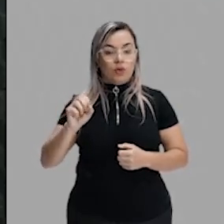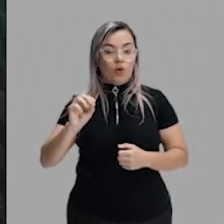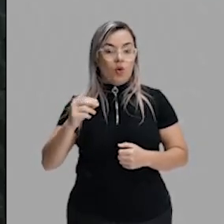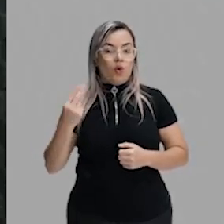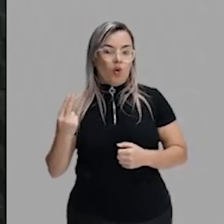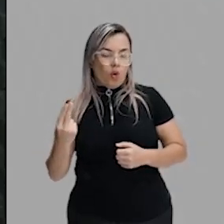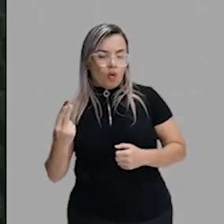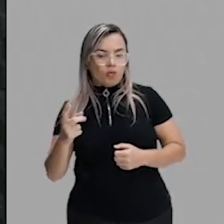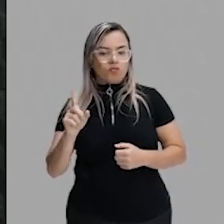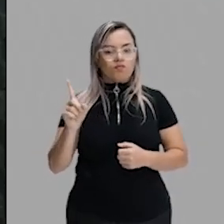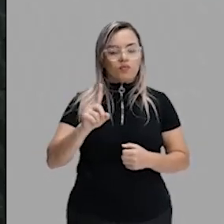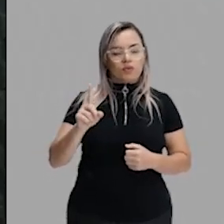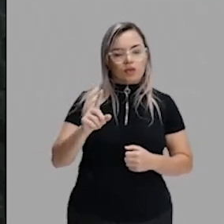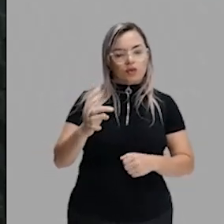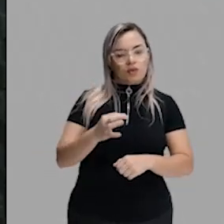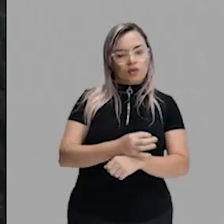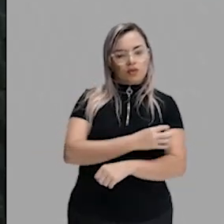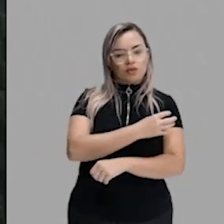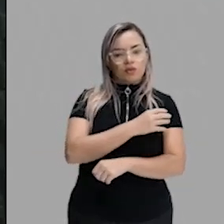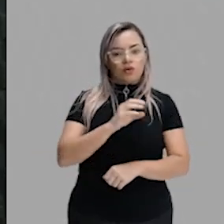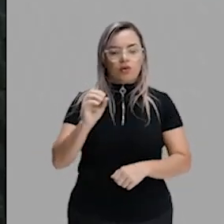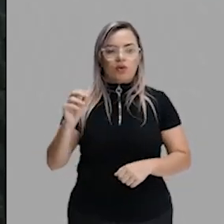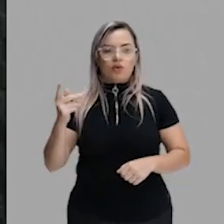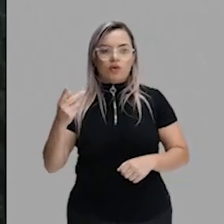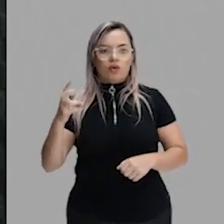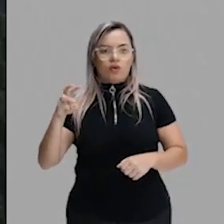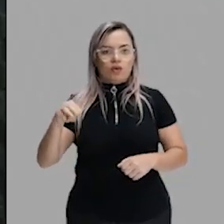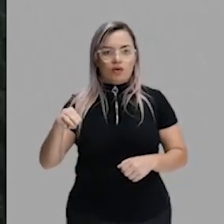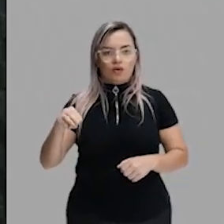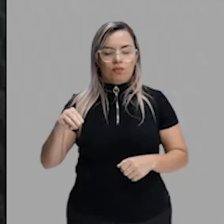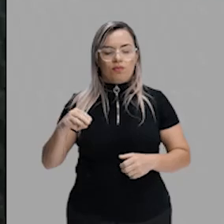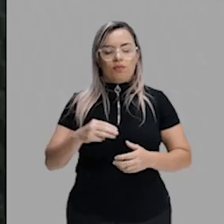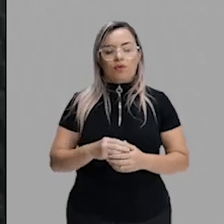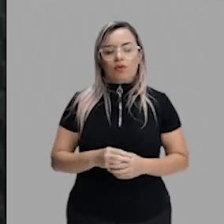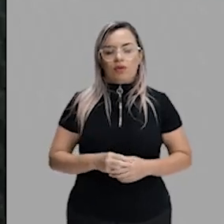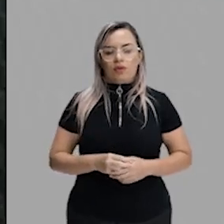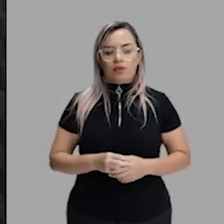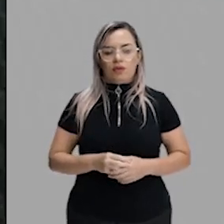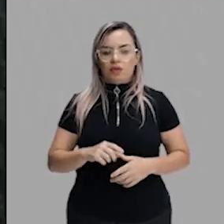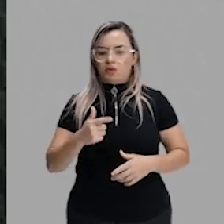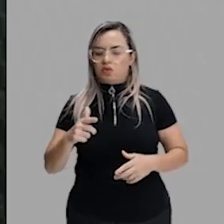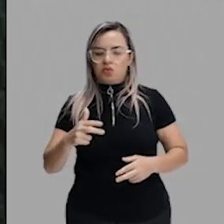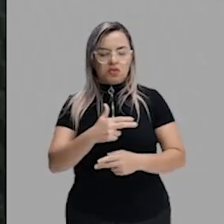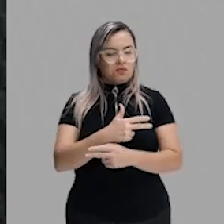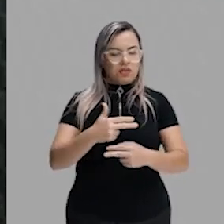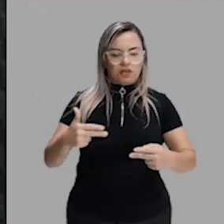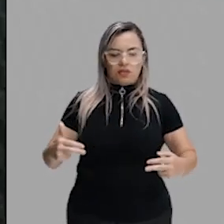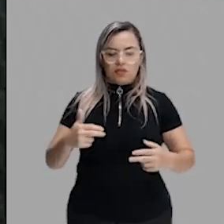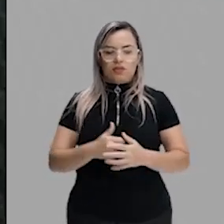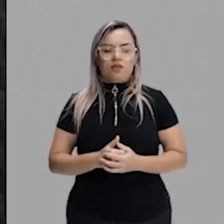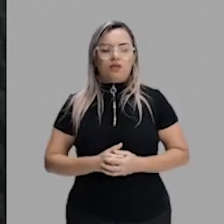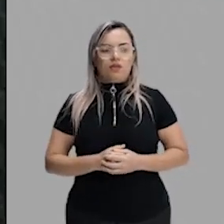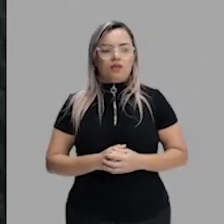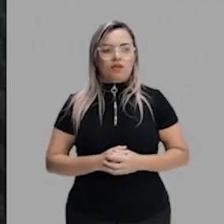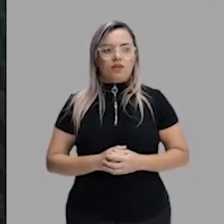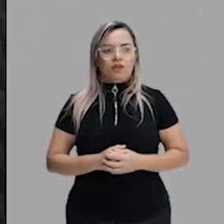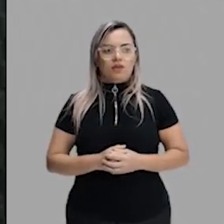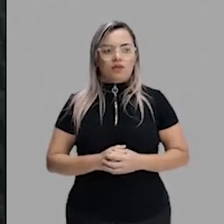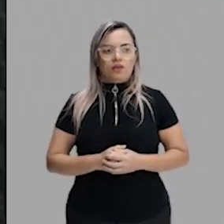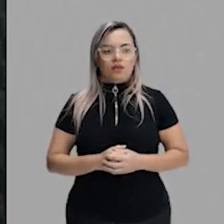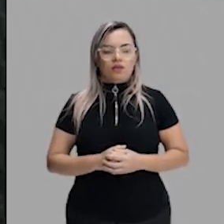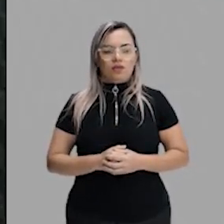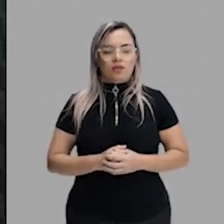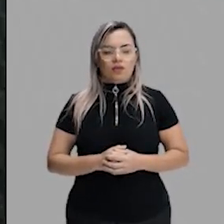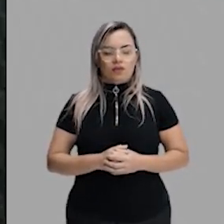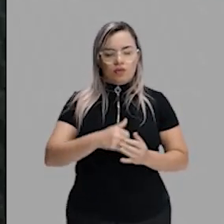O não ôhmico ele é um resistor não constante, não variável, né? É um resistor variável, desculpa. Tá ok? O gráfico do resistor